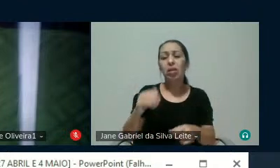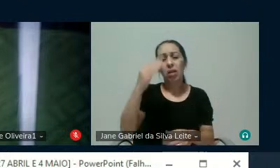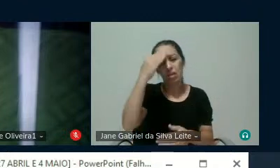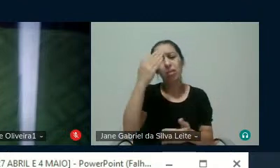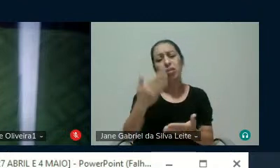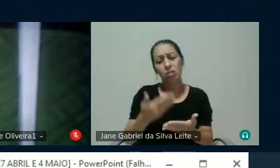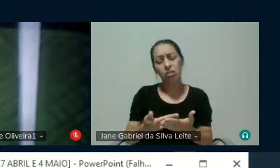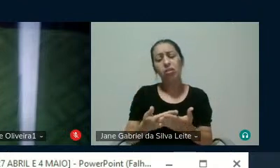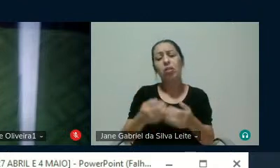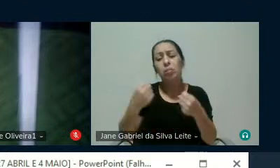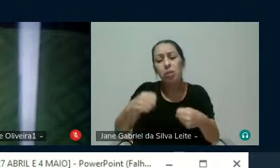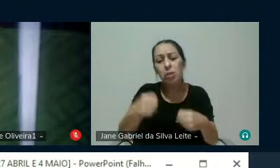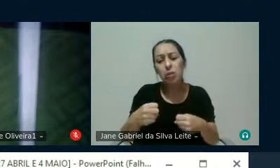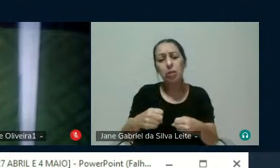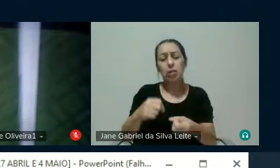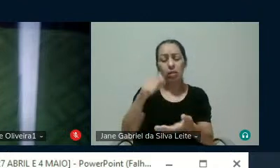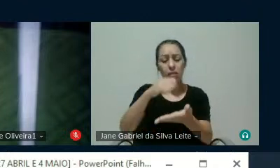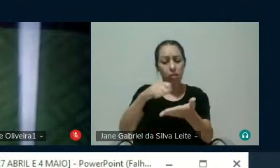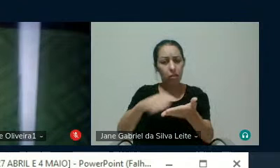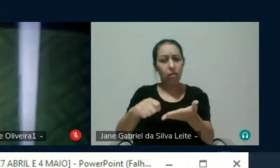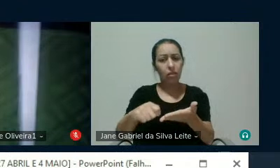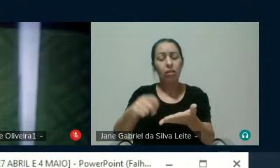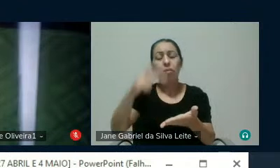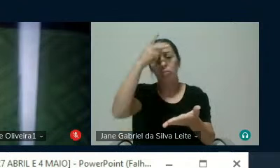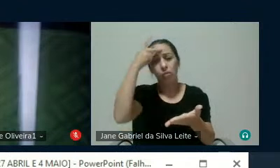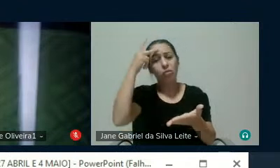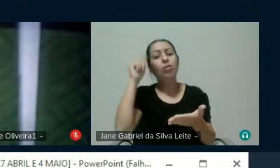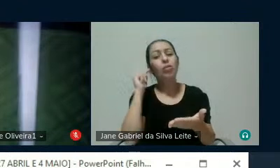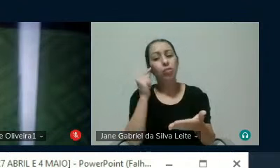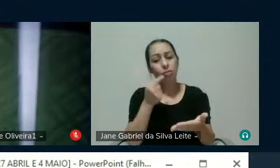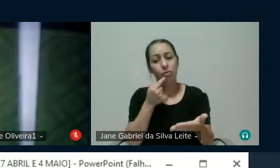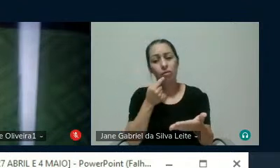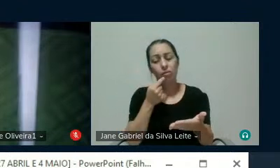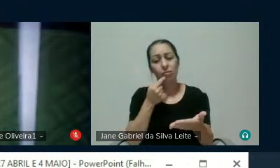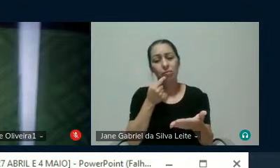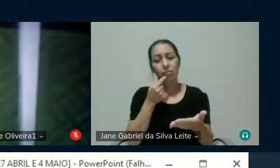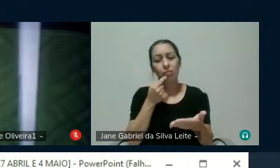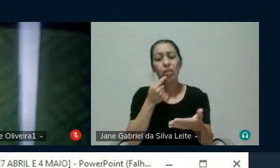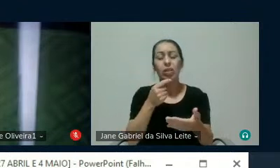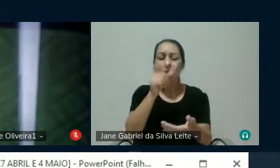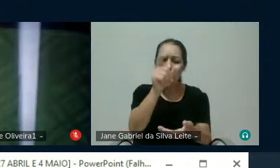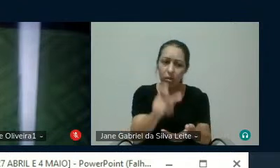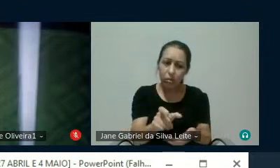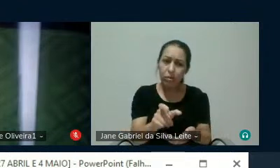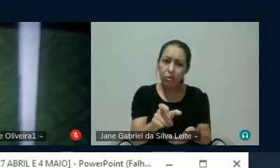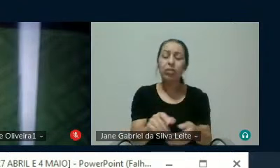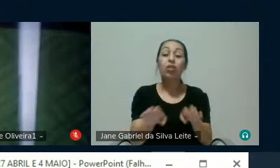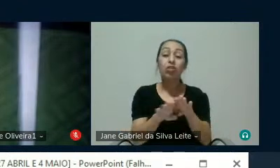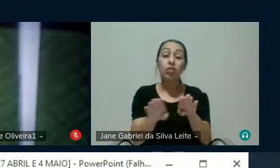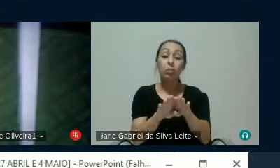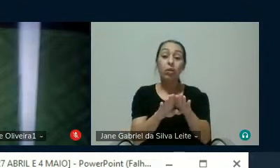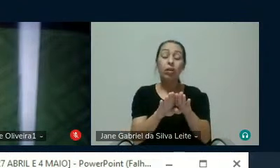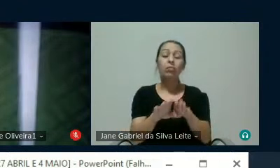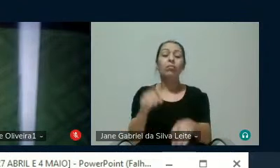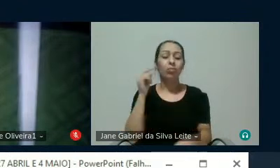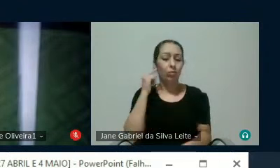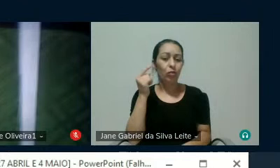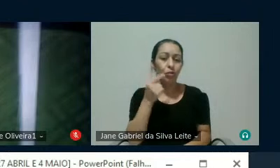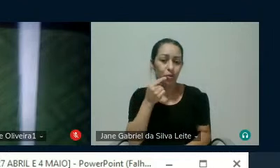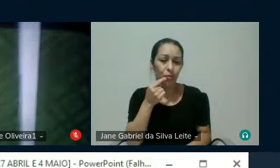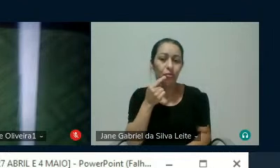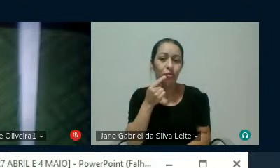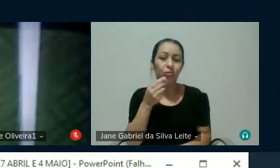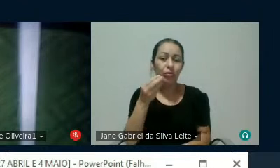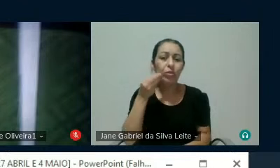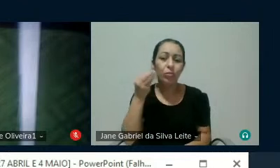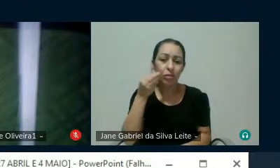ser feita em língua de sinais e ter um personagem surdo, ou que tragam experiências surdas.